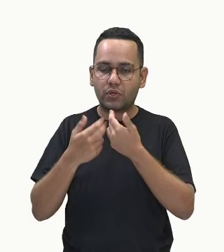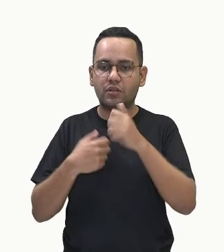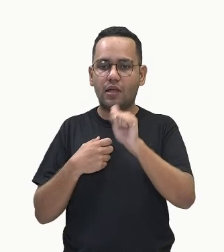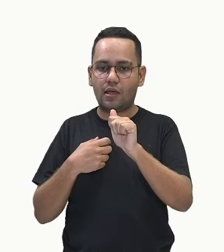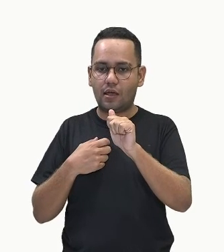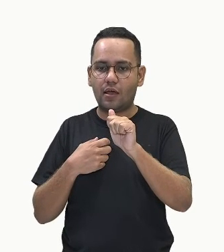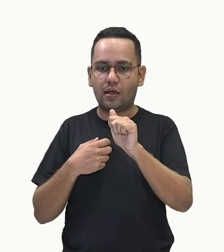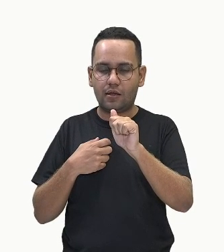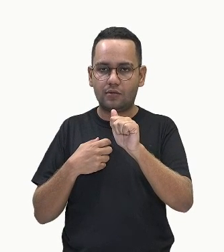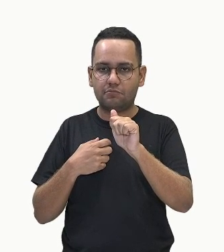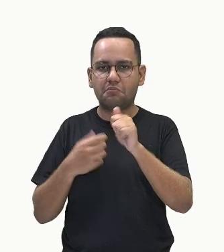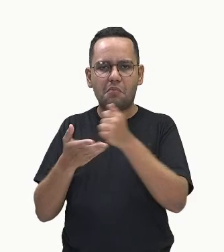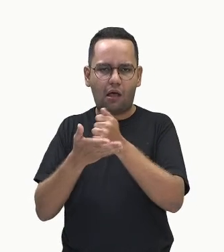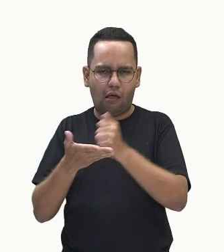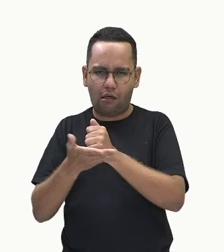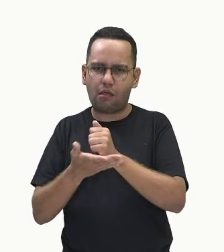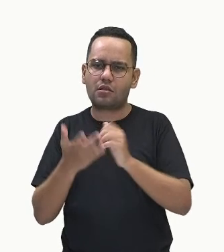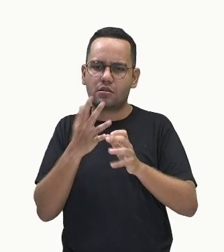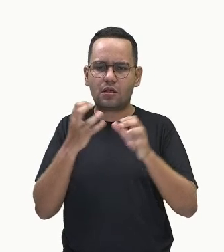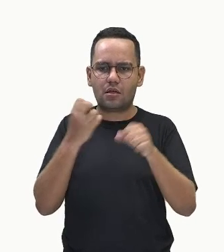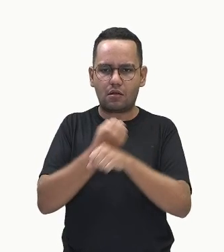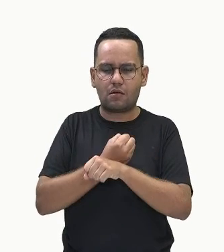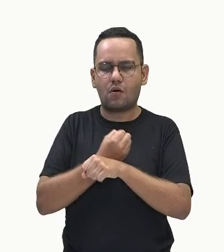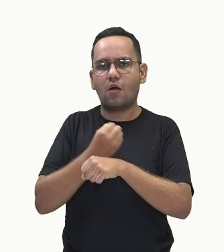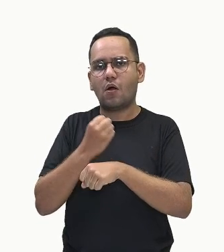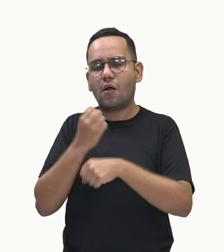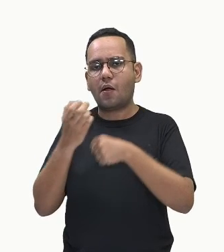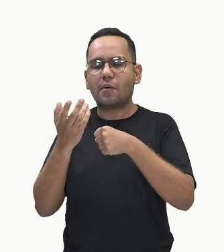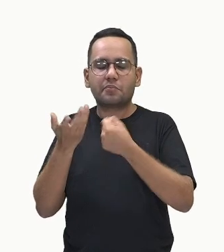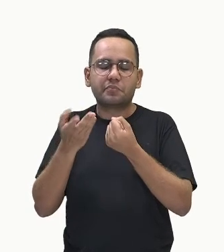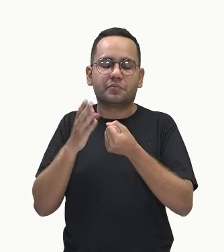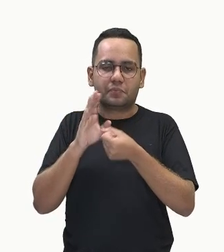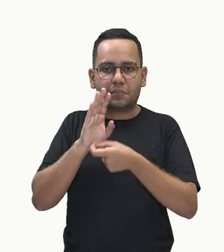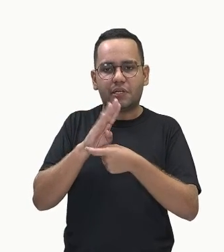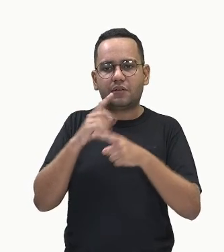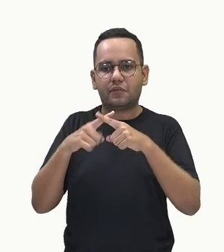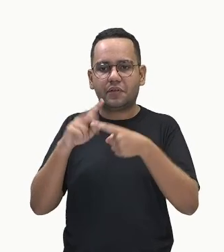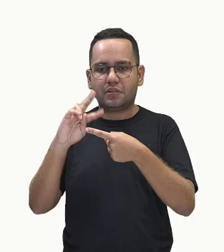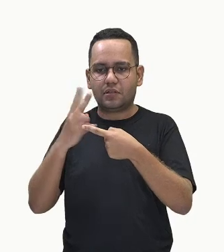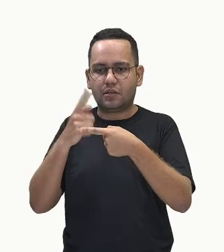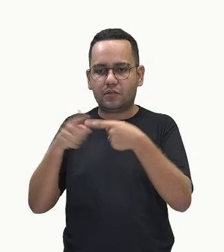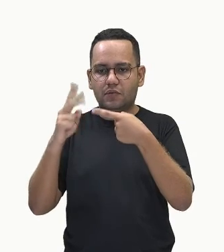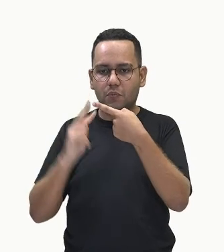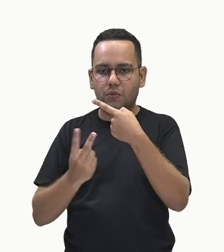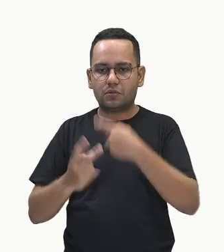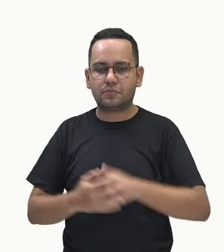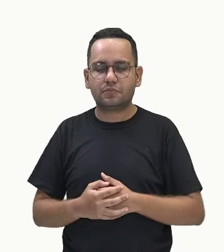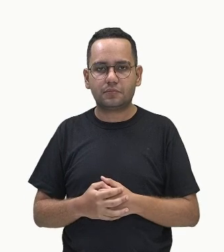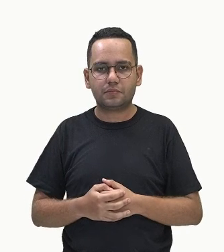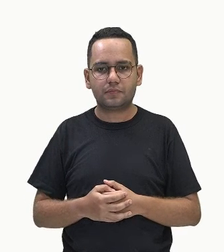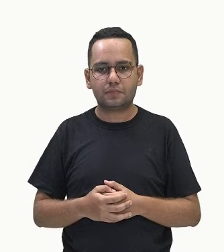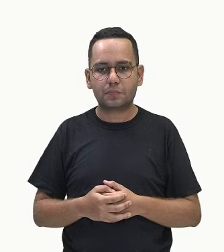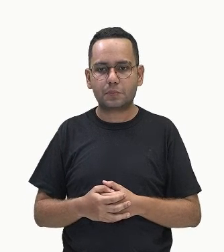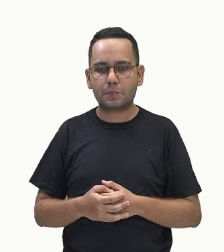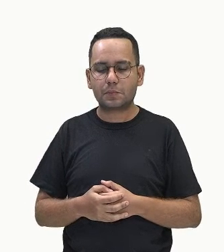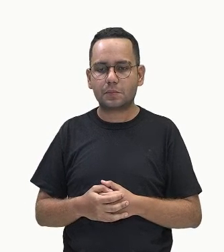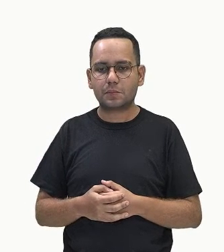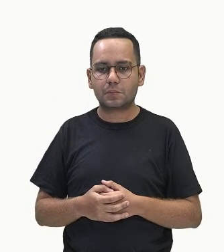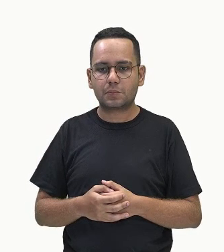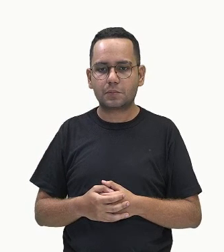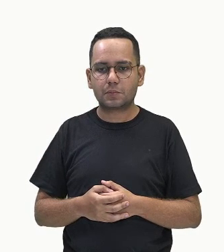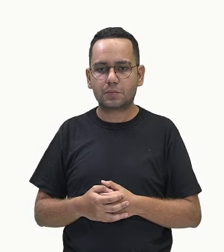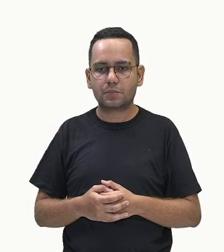igual a base vezes a altura dividido por 2, certo? Então, a altura desse triângulo que está em